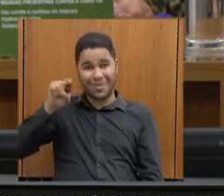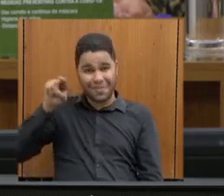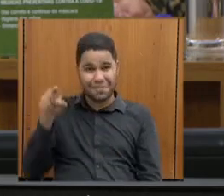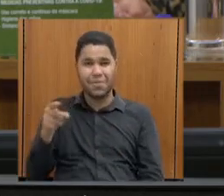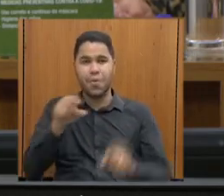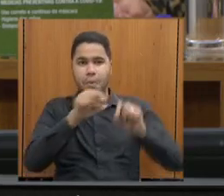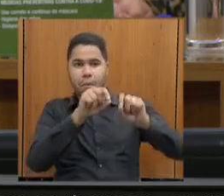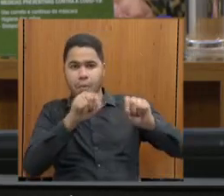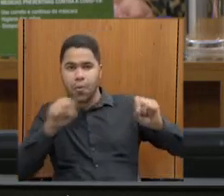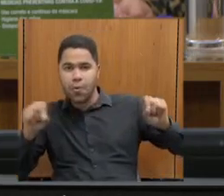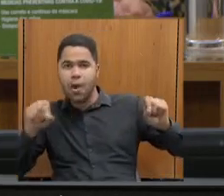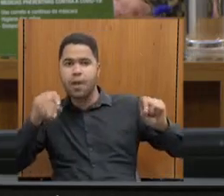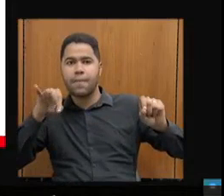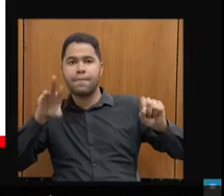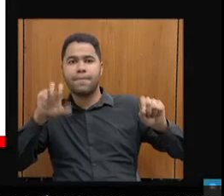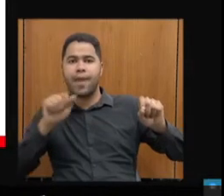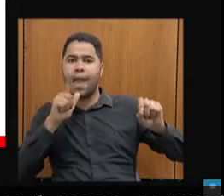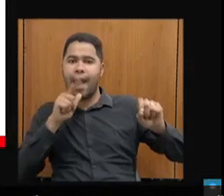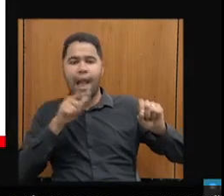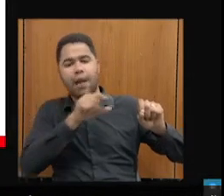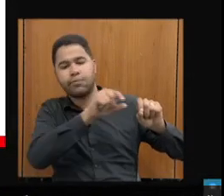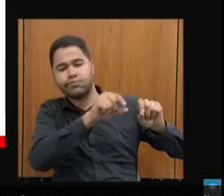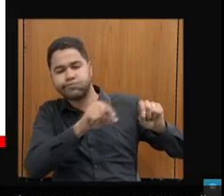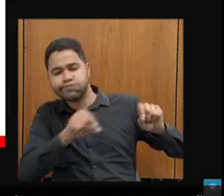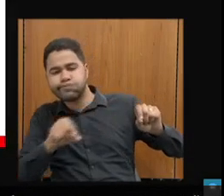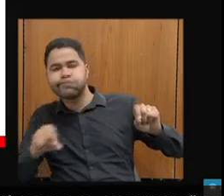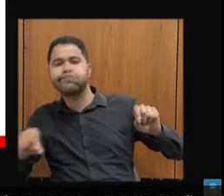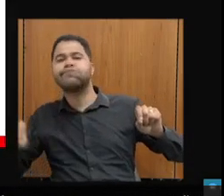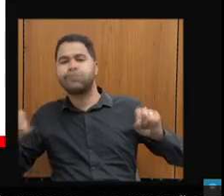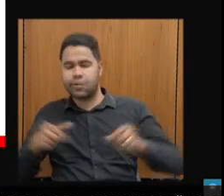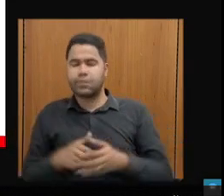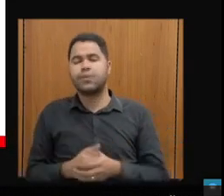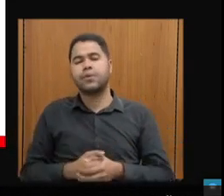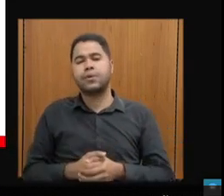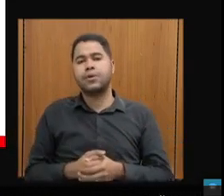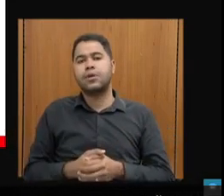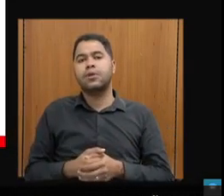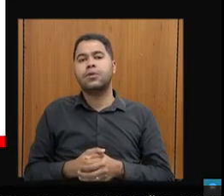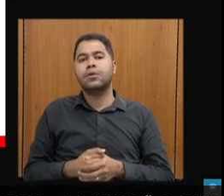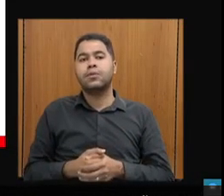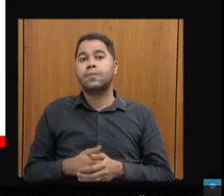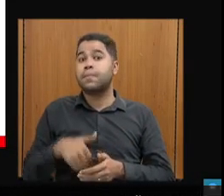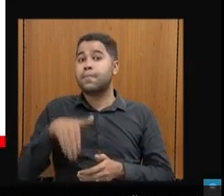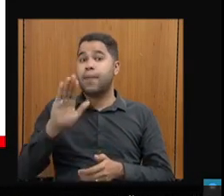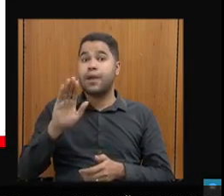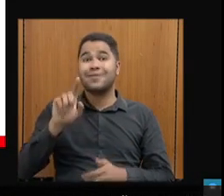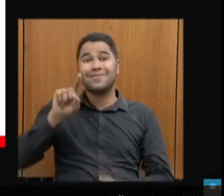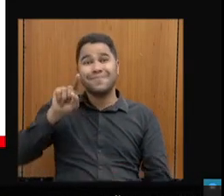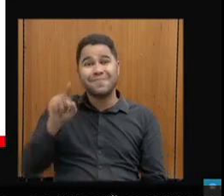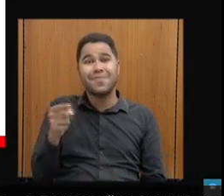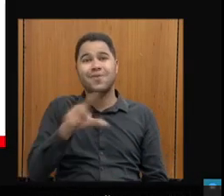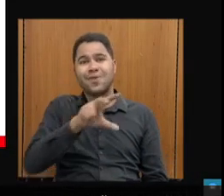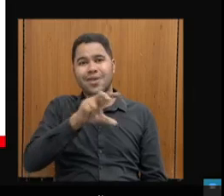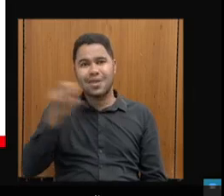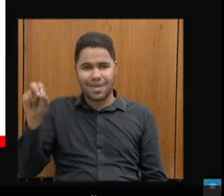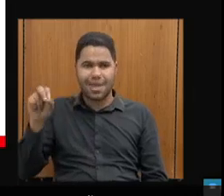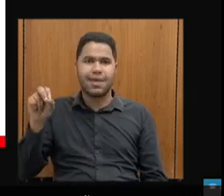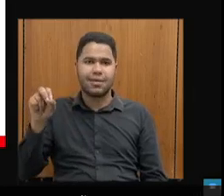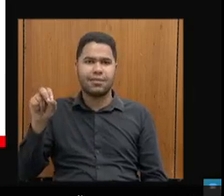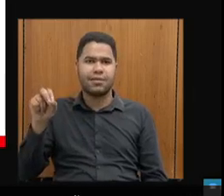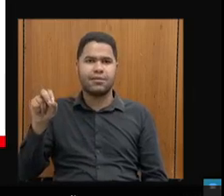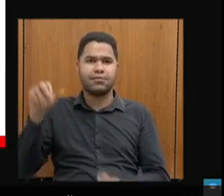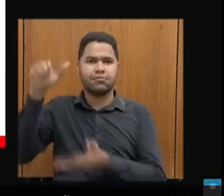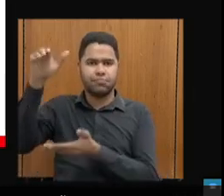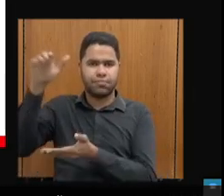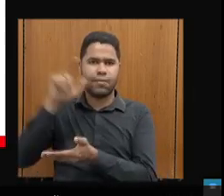estruturação né de sistema de irrigação de abastecimento é mais um 1500 caixas d'água doadas